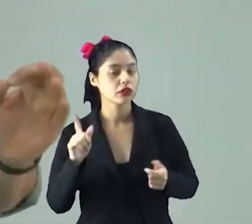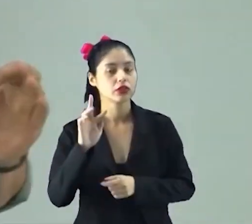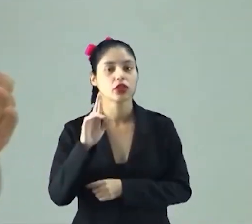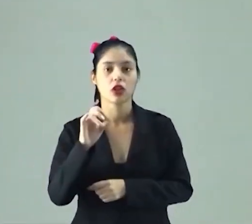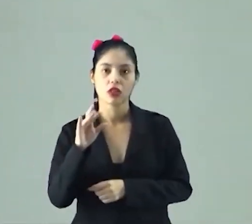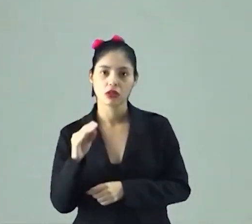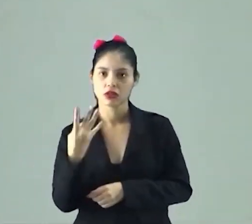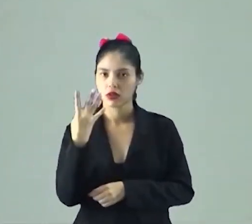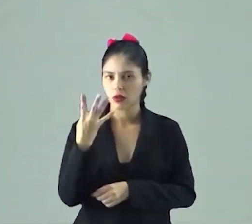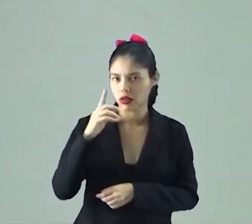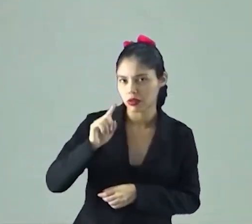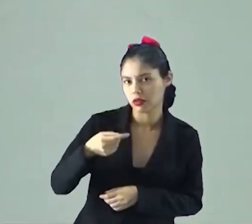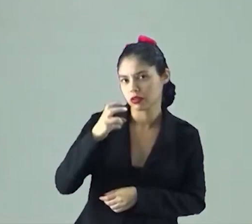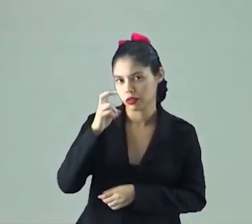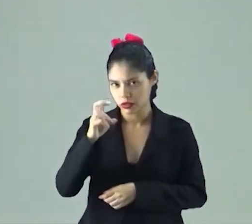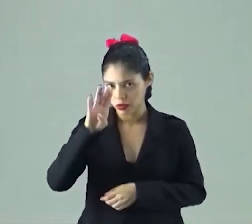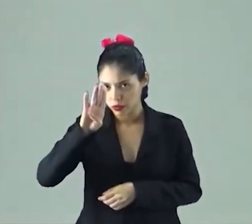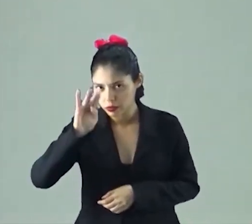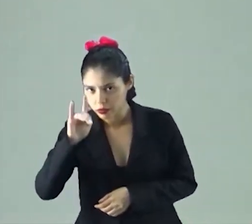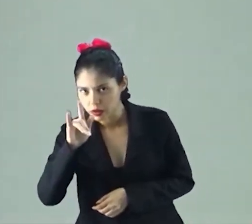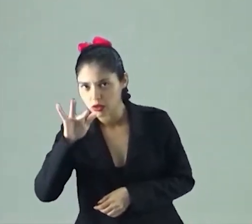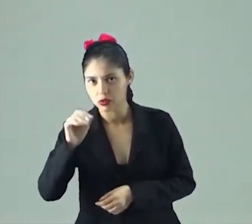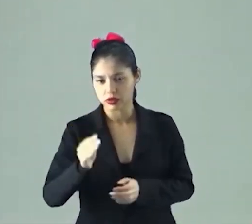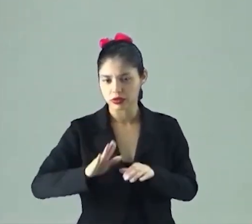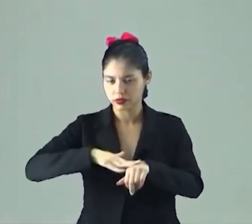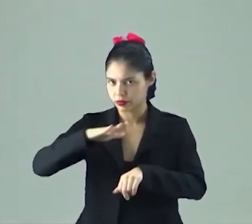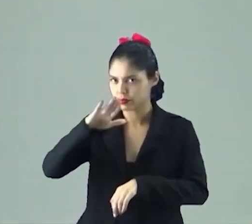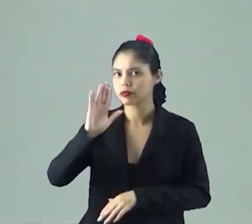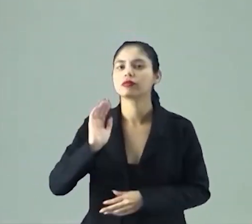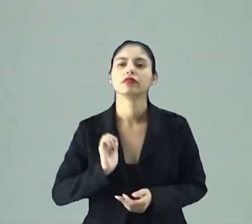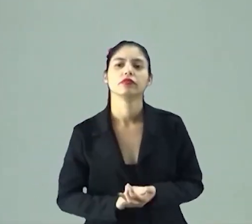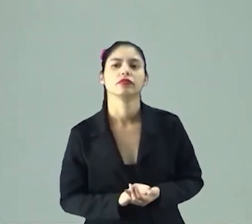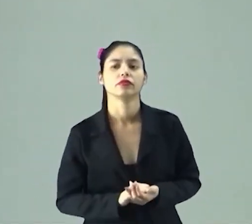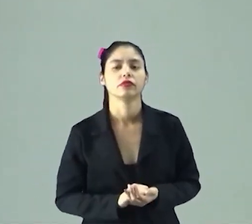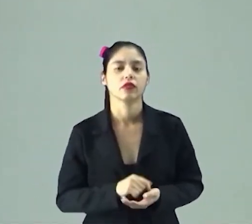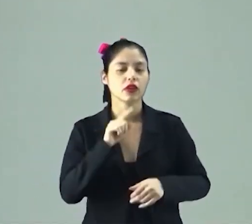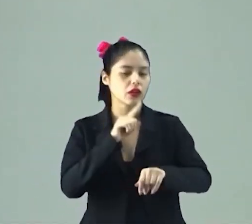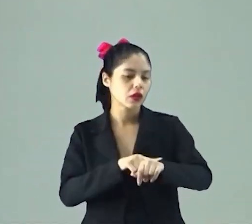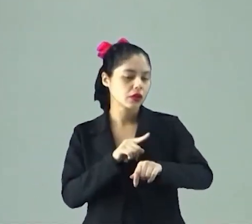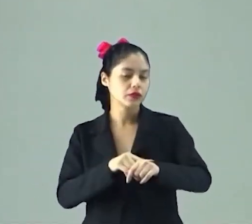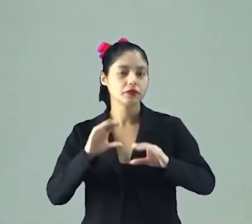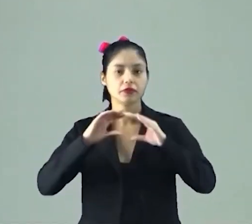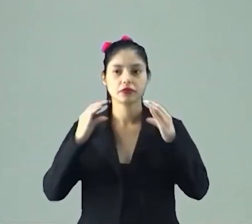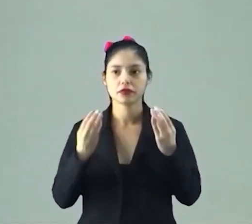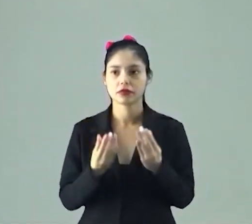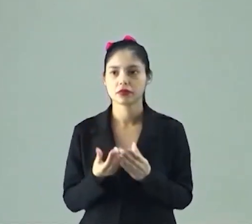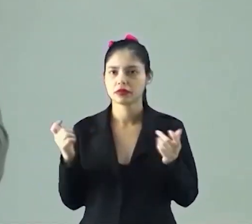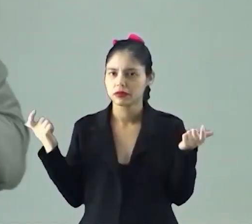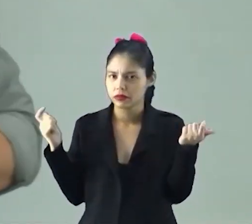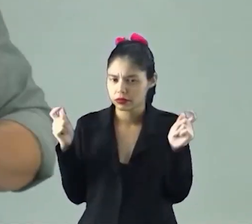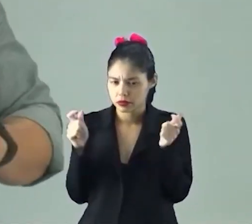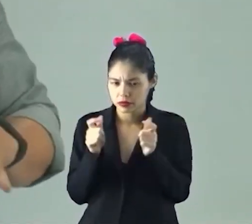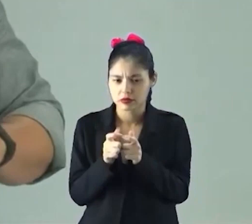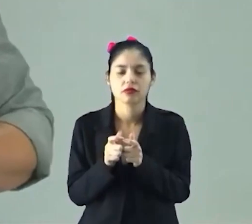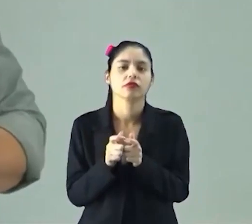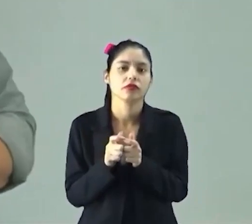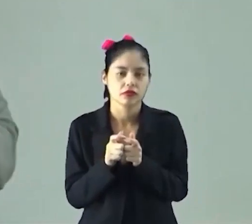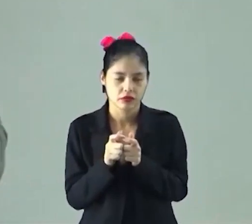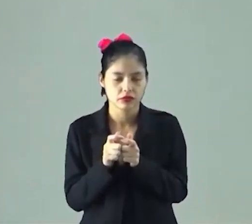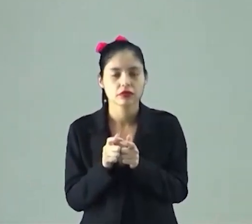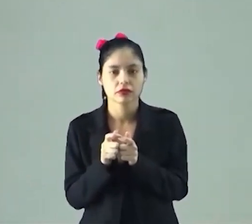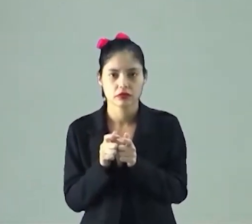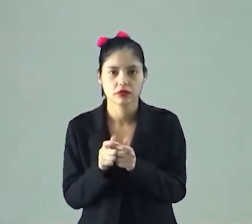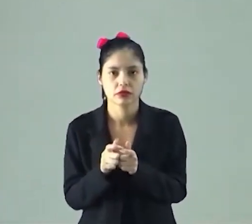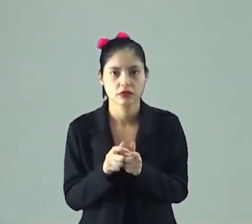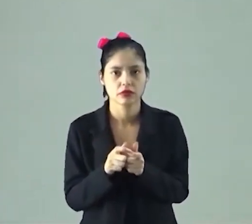geológico da Terra, 4,5 bilhões de anos, até um pouco mais, e desse tempo os seres vivos ocupam bem menos da